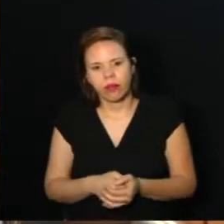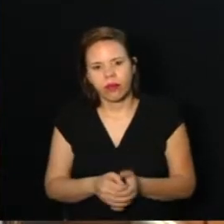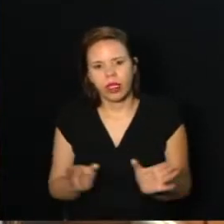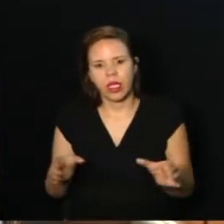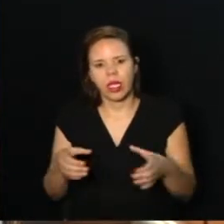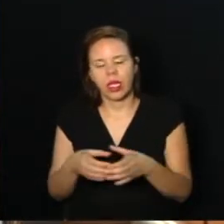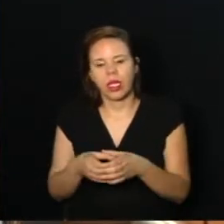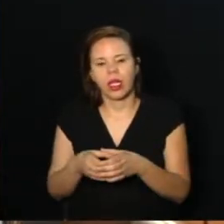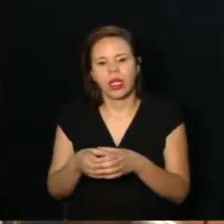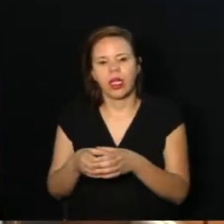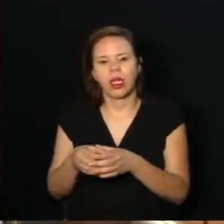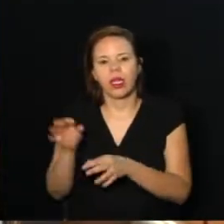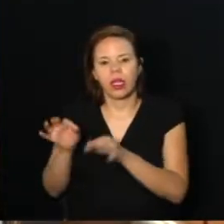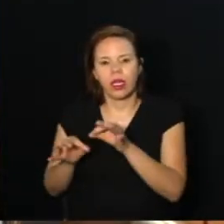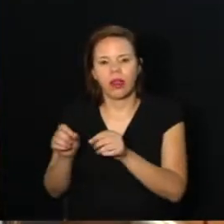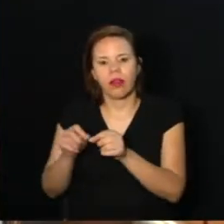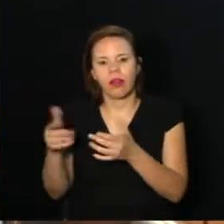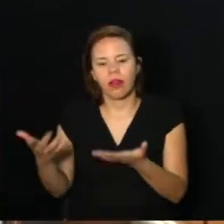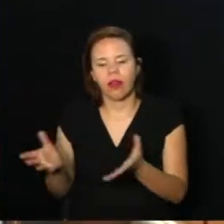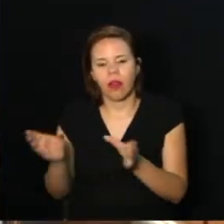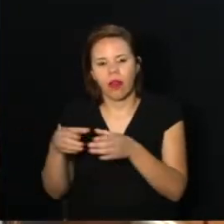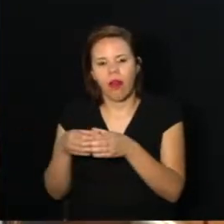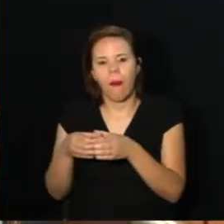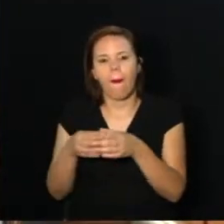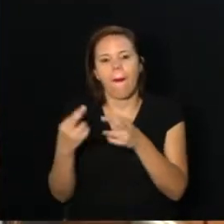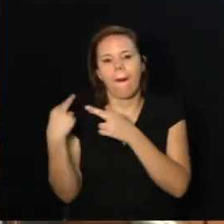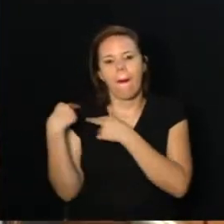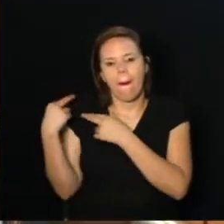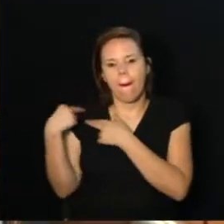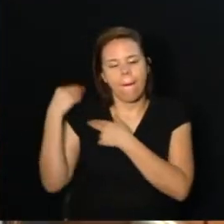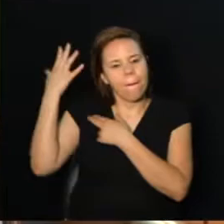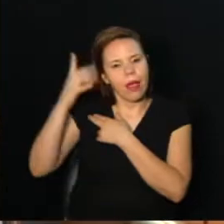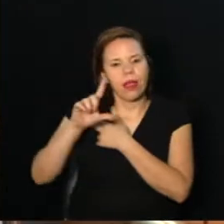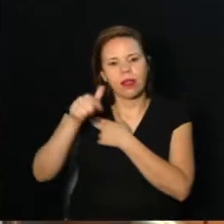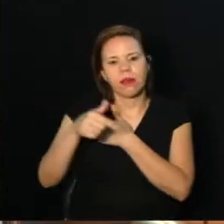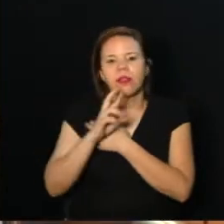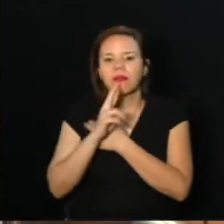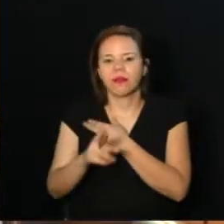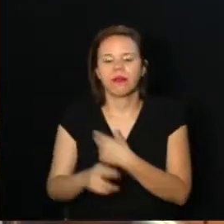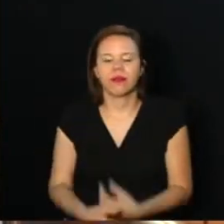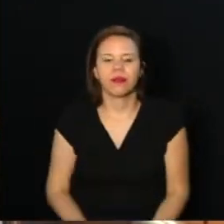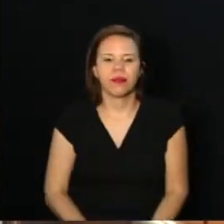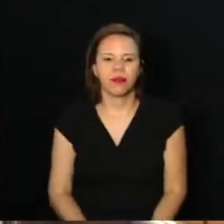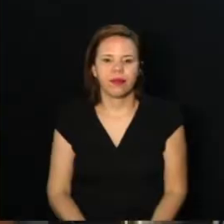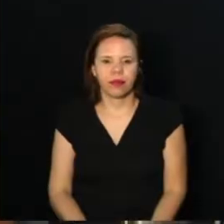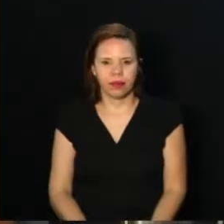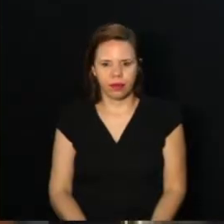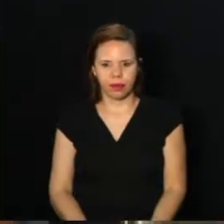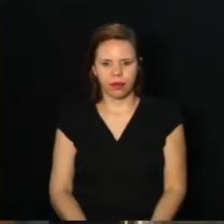equipe organizadora, que as palestrantes responderão posteriormente.